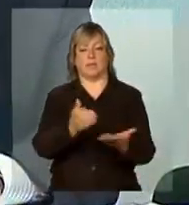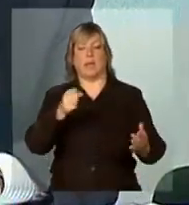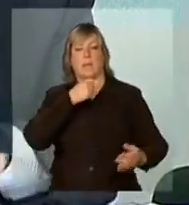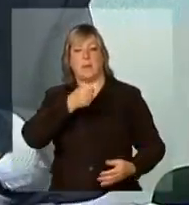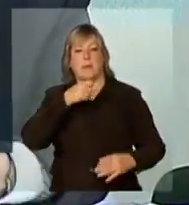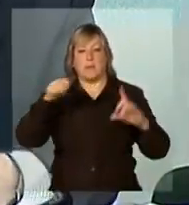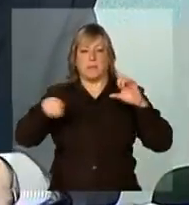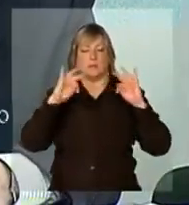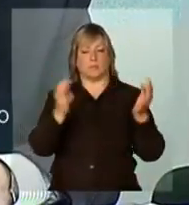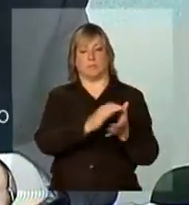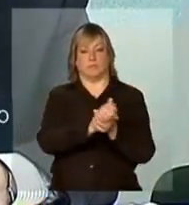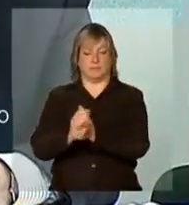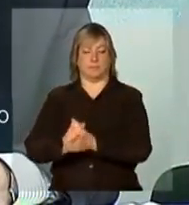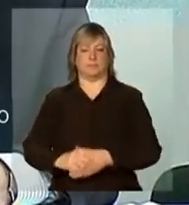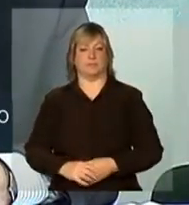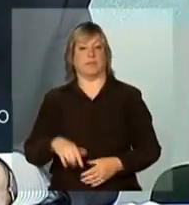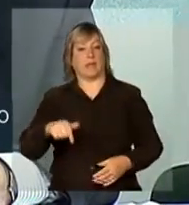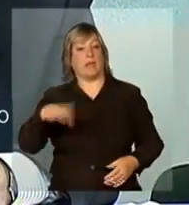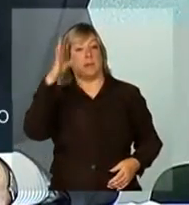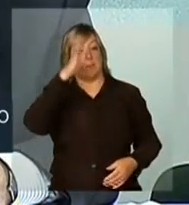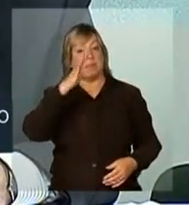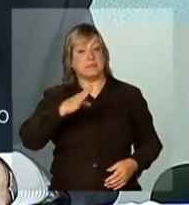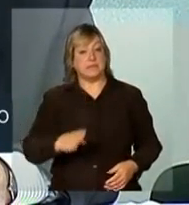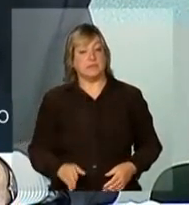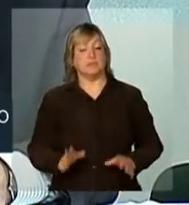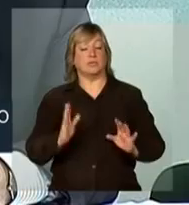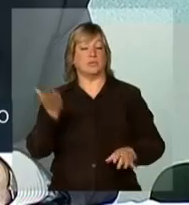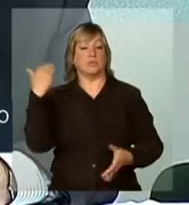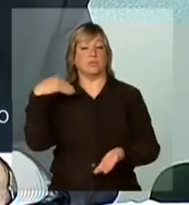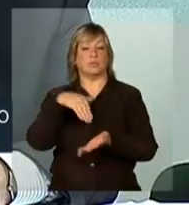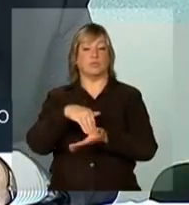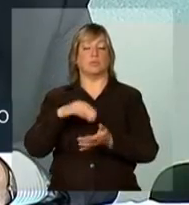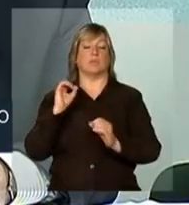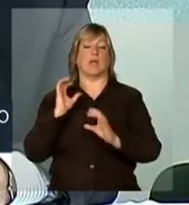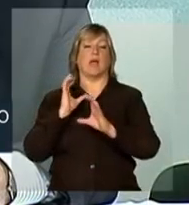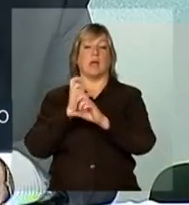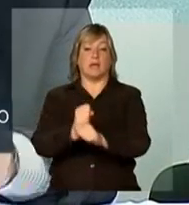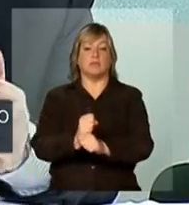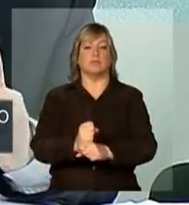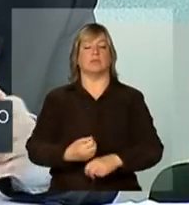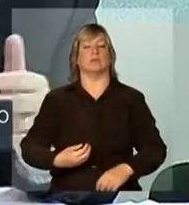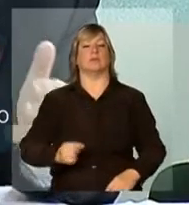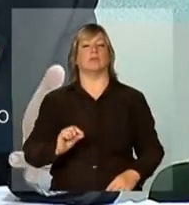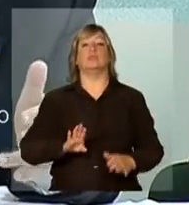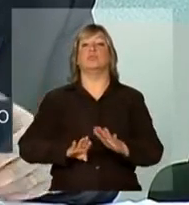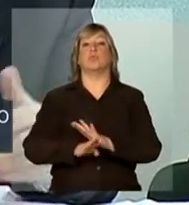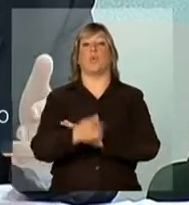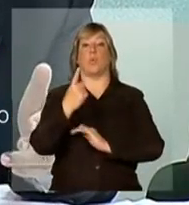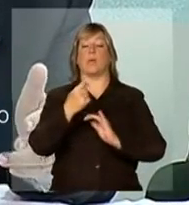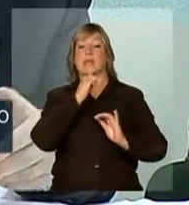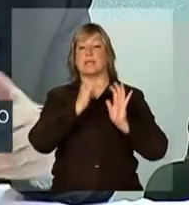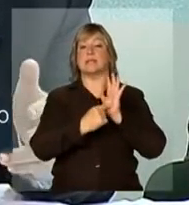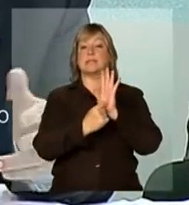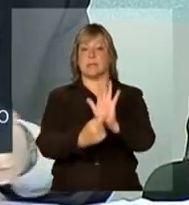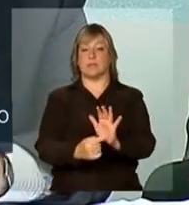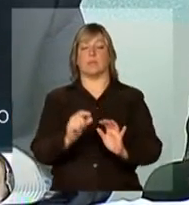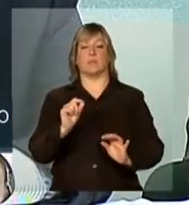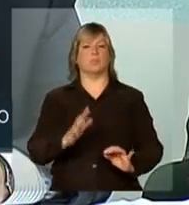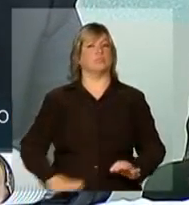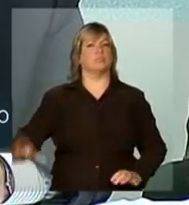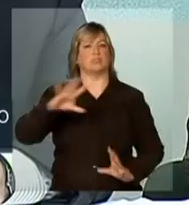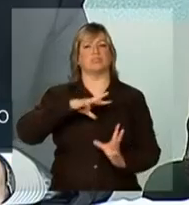O Brasil nos últimos anos virou um exemplo a nível mundial de como uma sociedade, um país, um